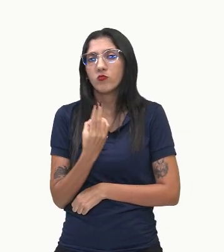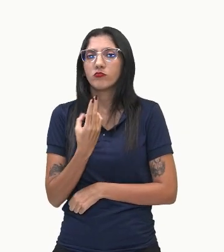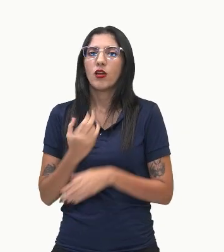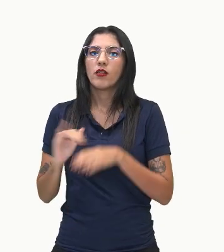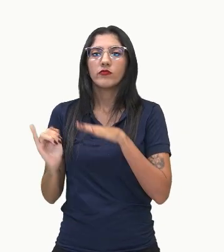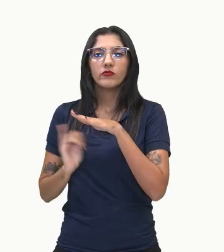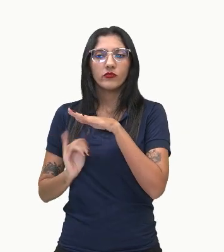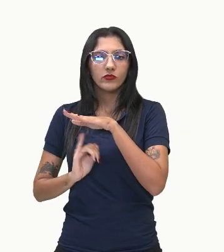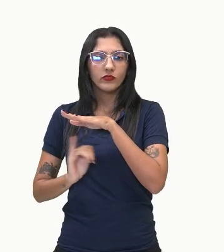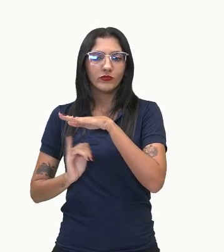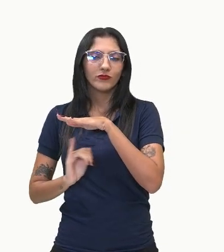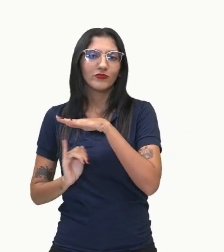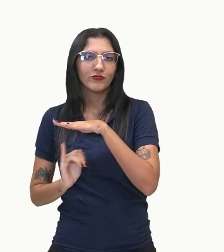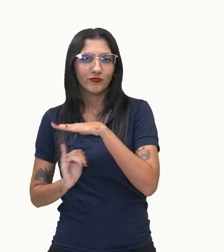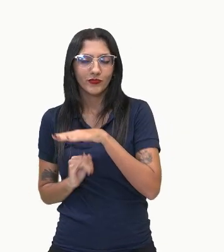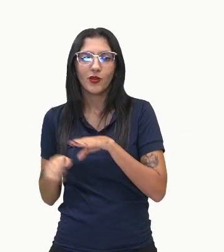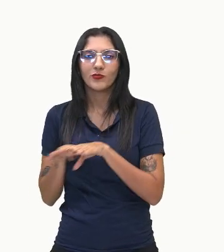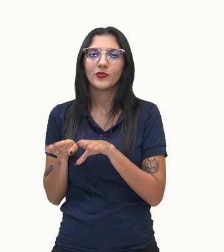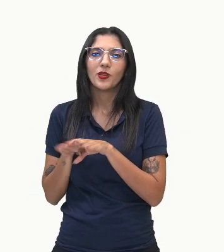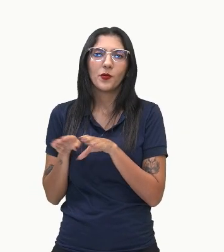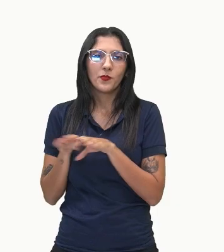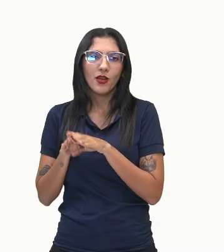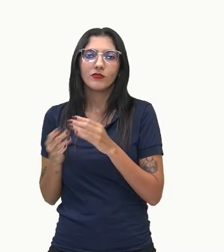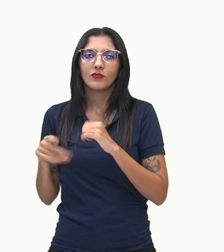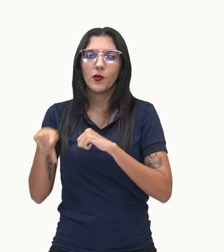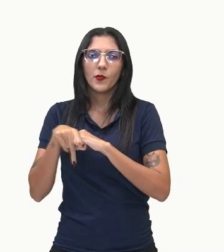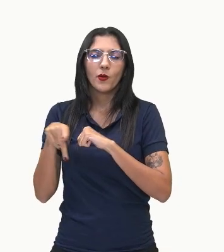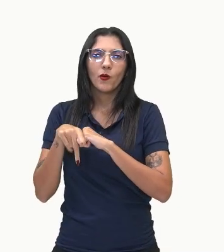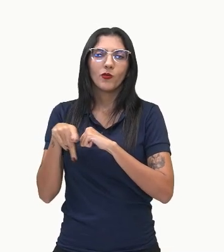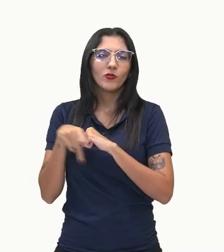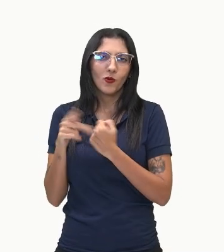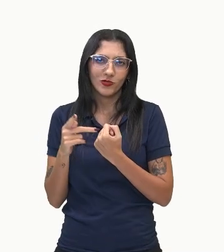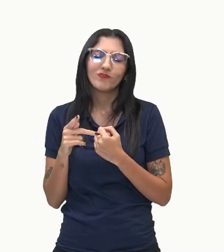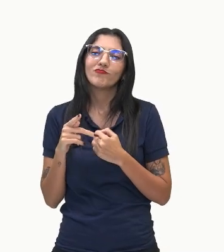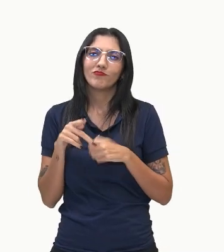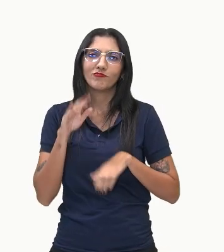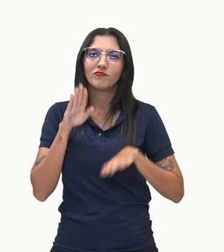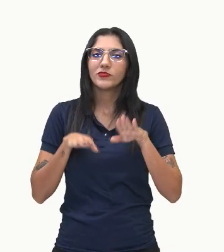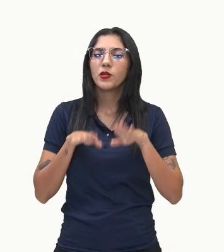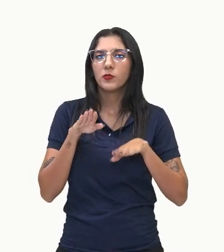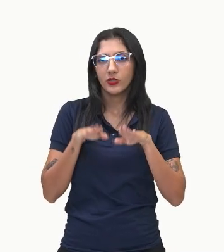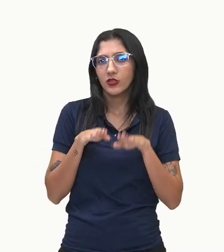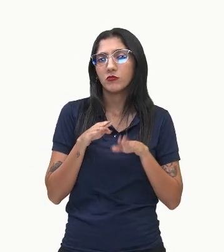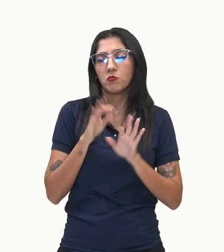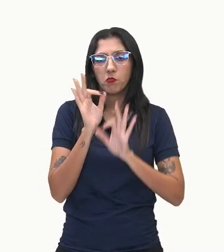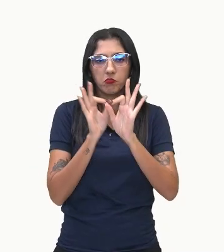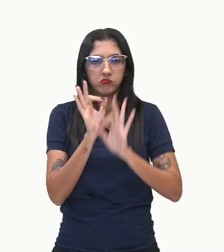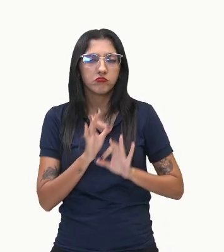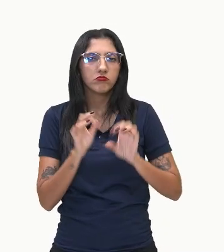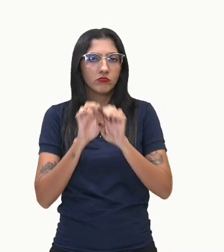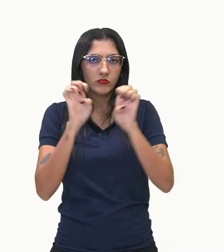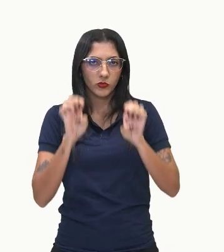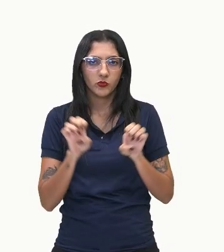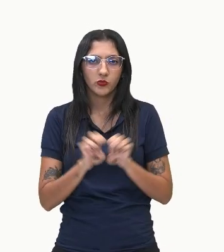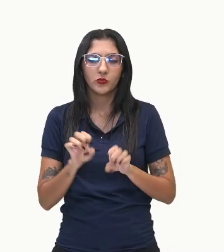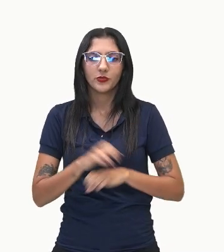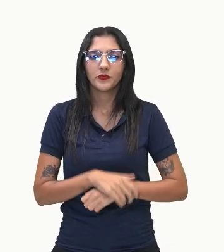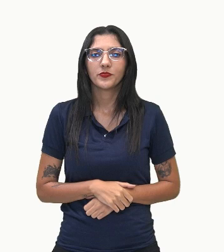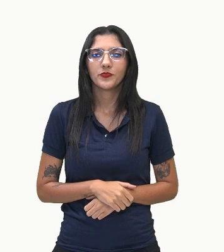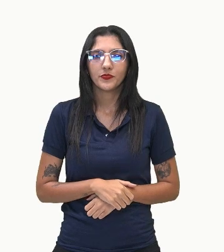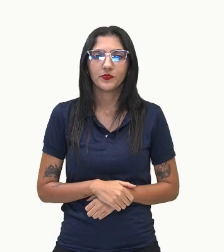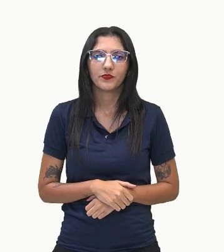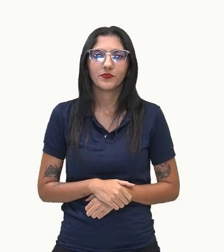usando as colocações todas de acordo com a norma culta da língua. E quando eu estiver